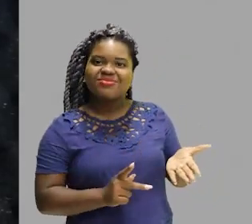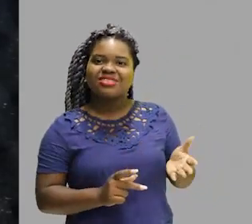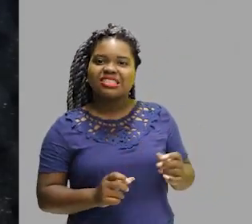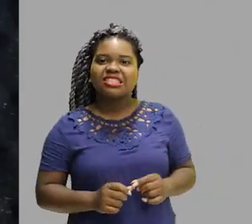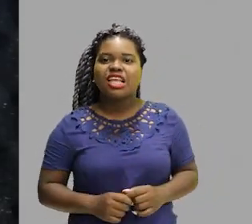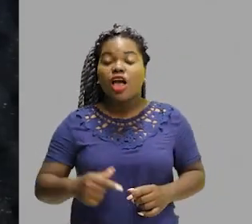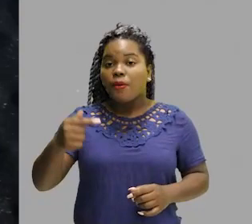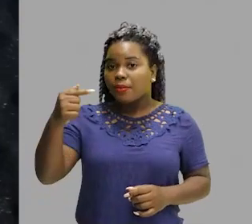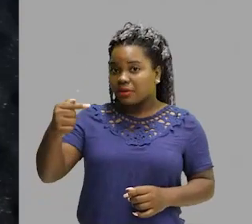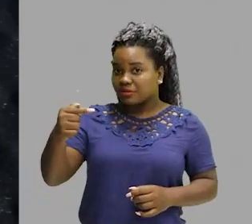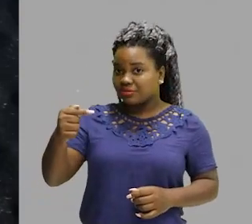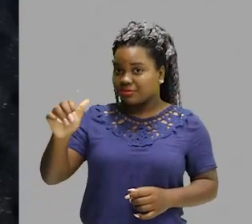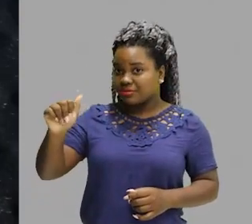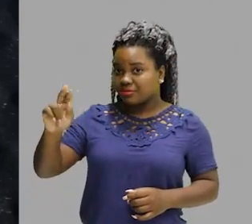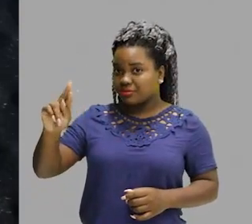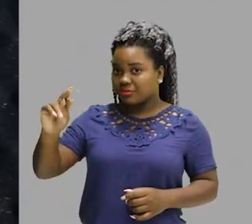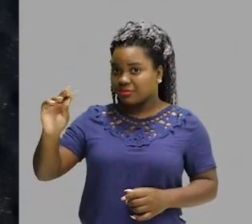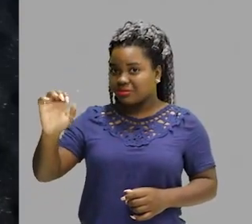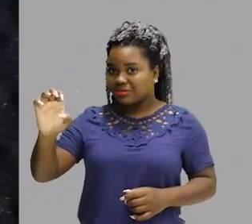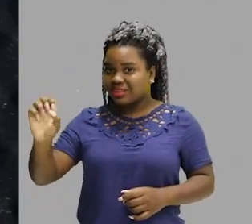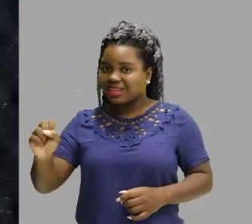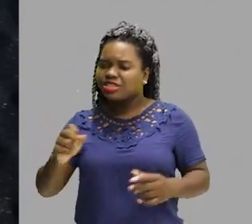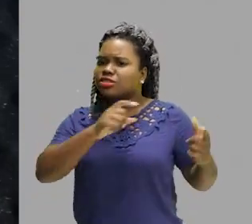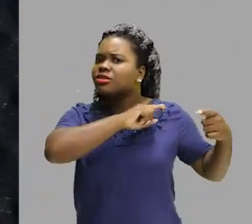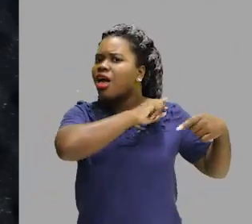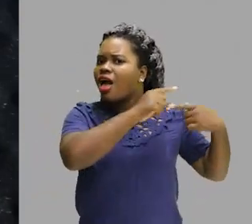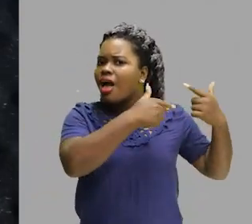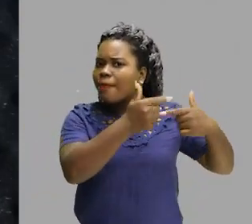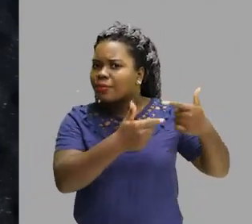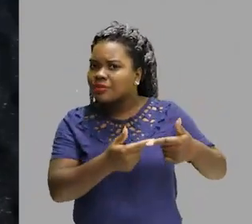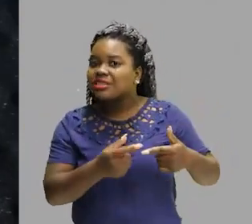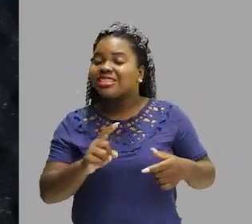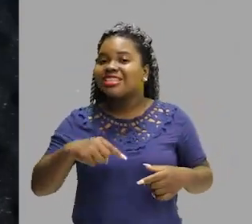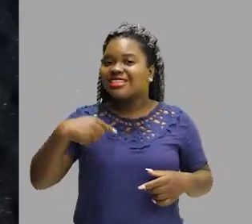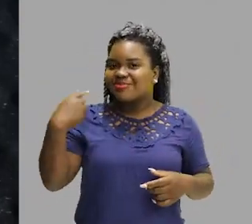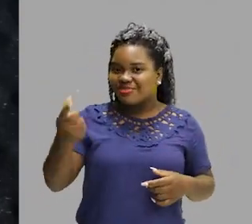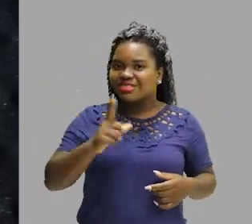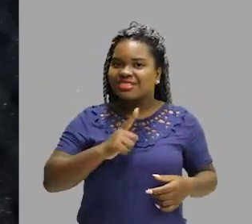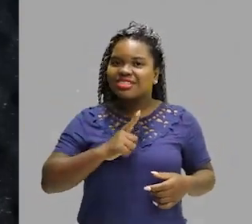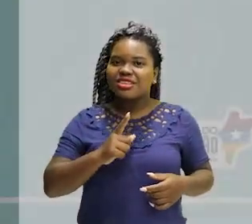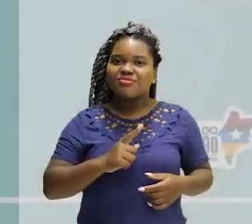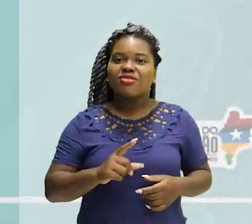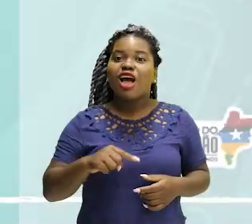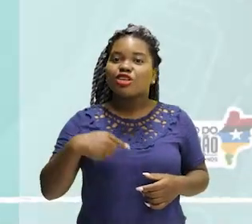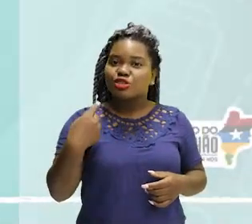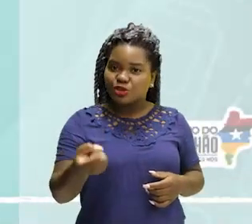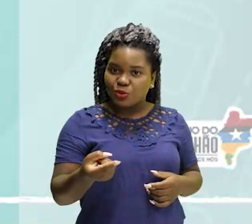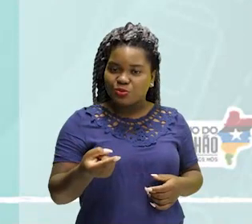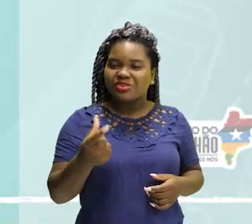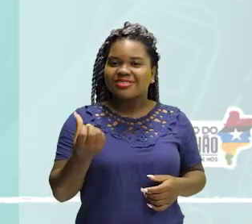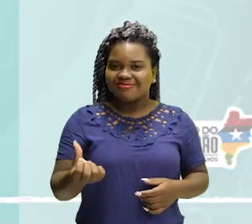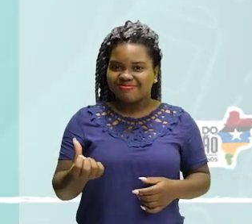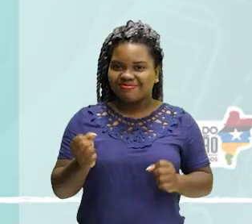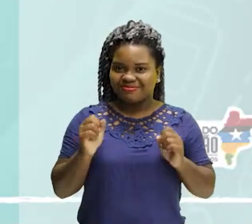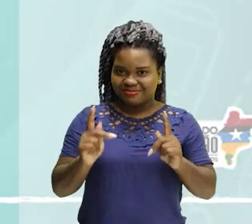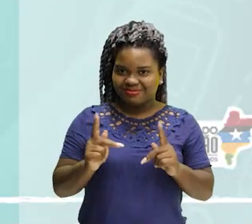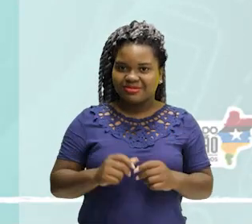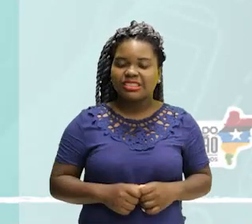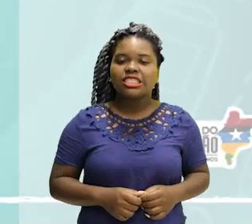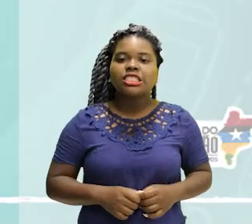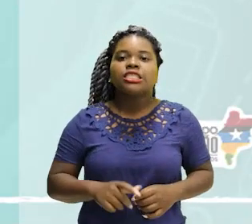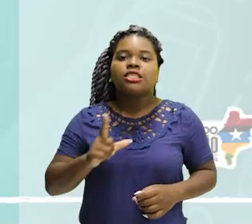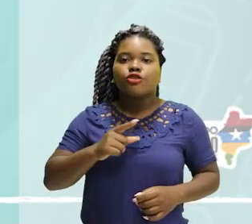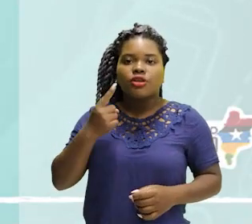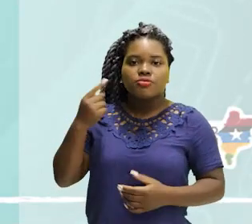das 7 artes tradicionais e a gente vai já ver quais são as outras 6, tá certo? A poesia é um texto